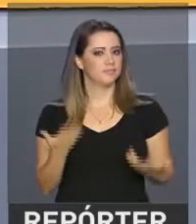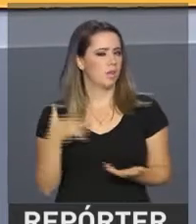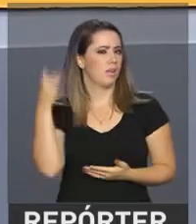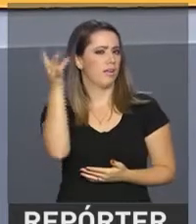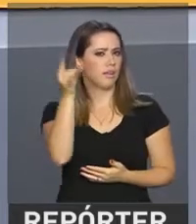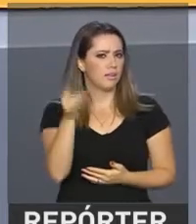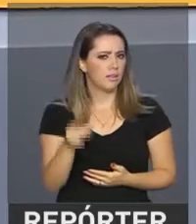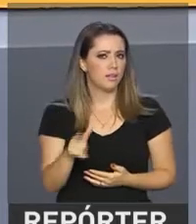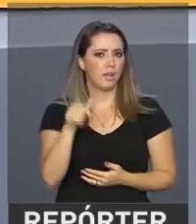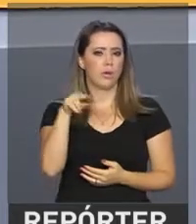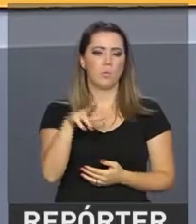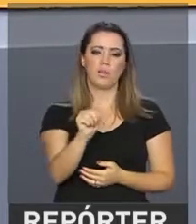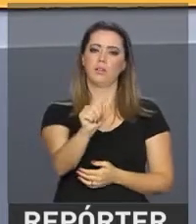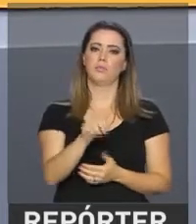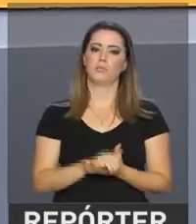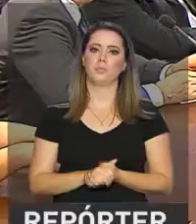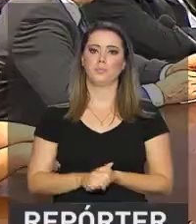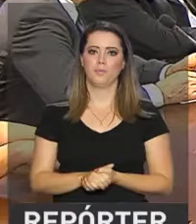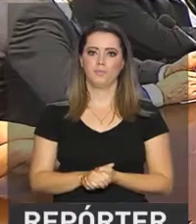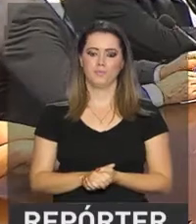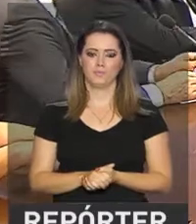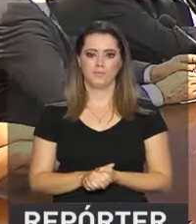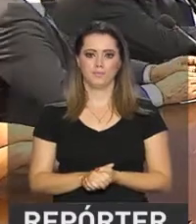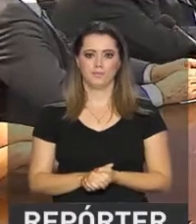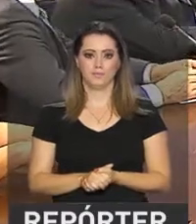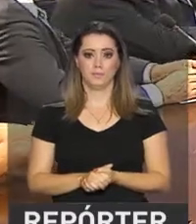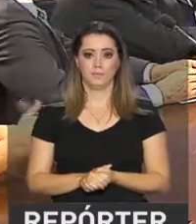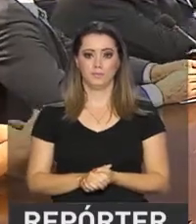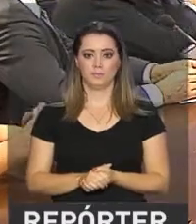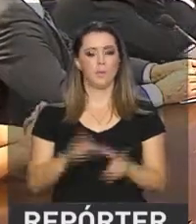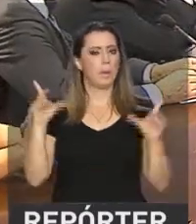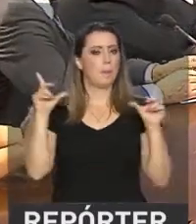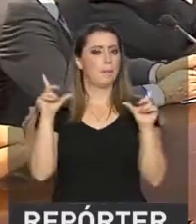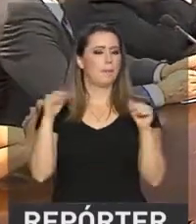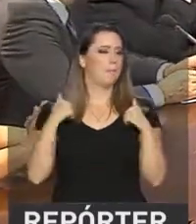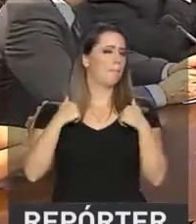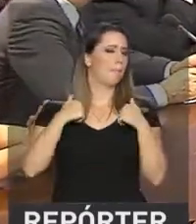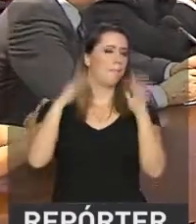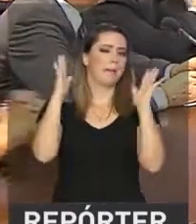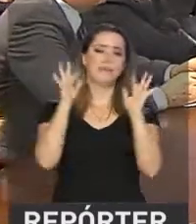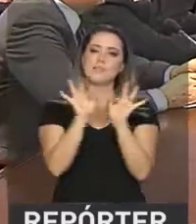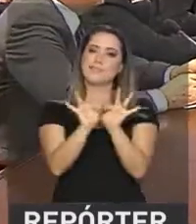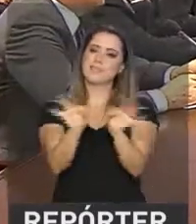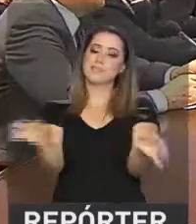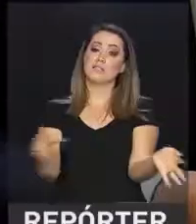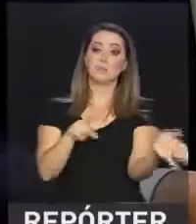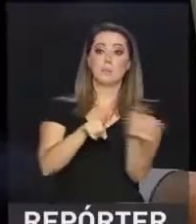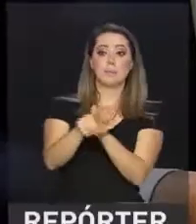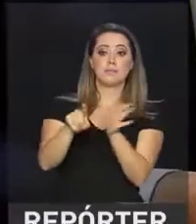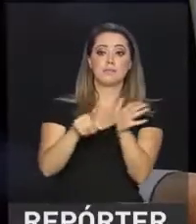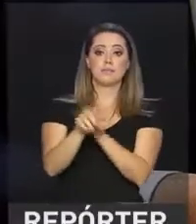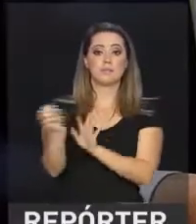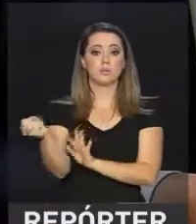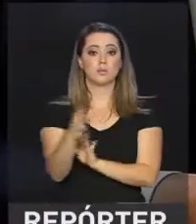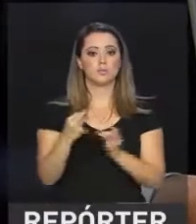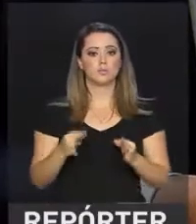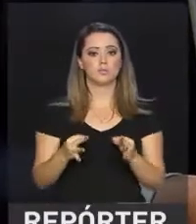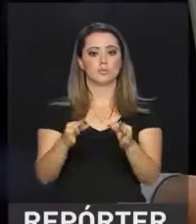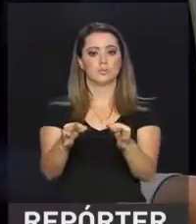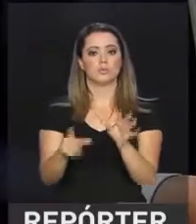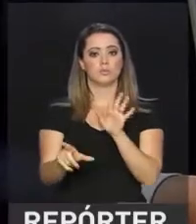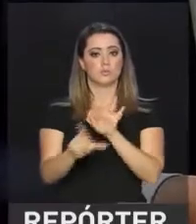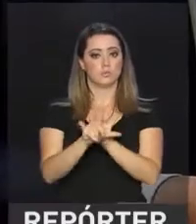explica a repórter luana karen menos burocracia para pesquisar e inovar o decreto que